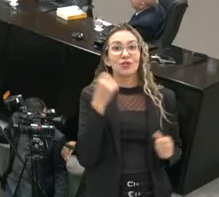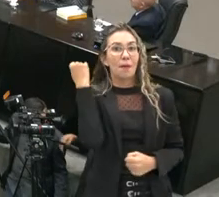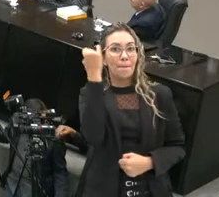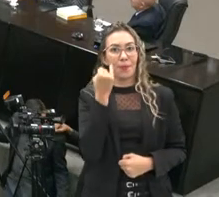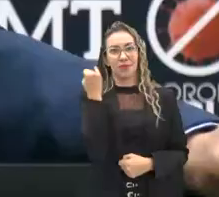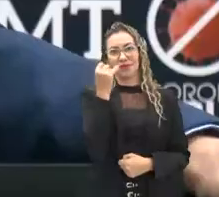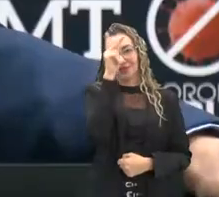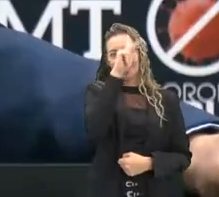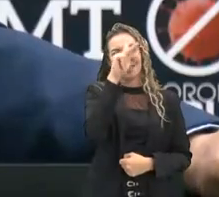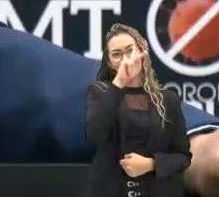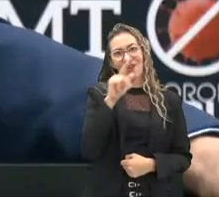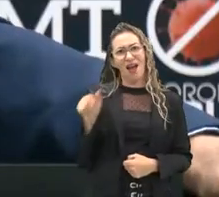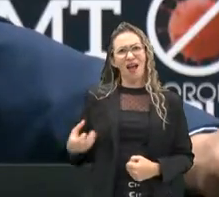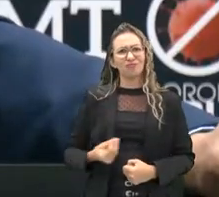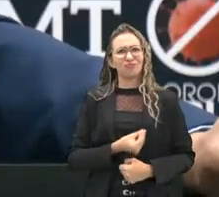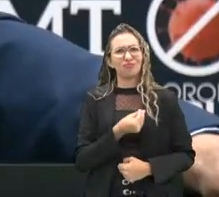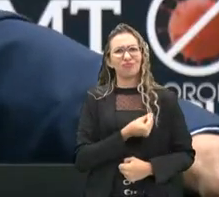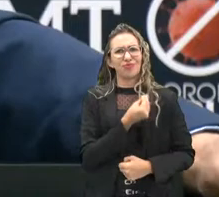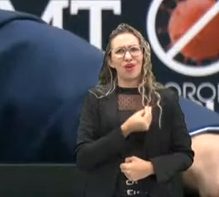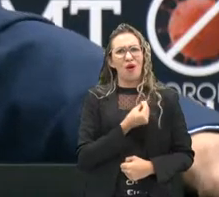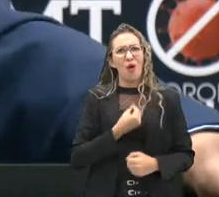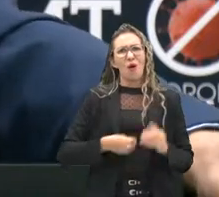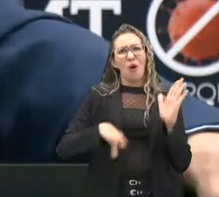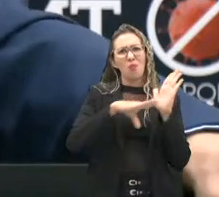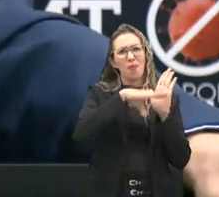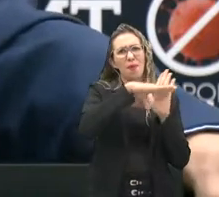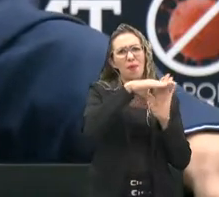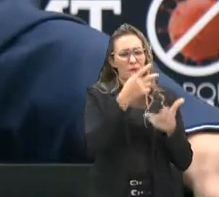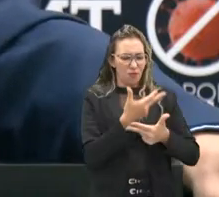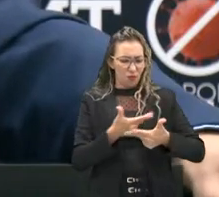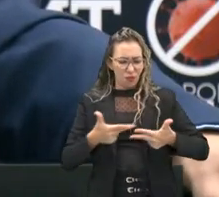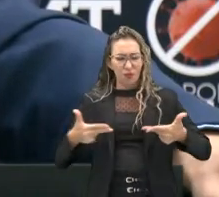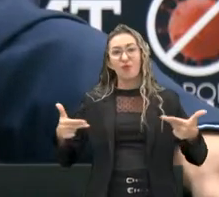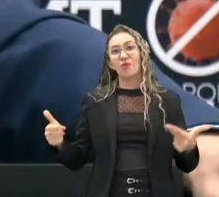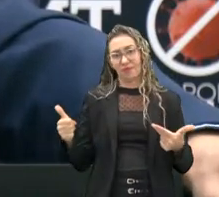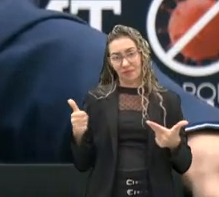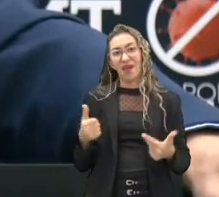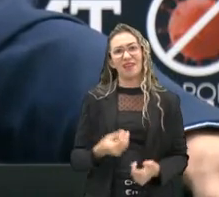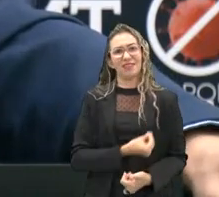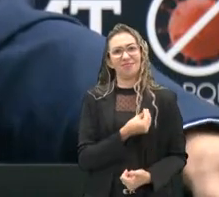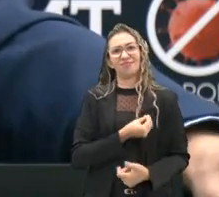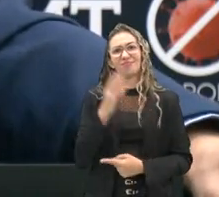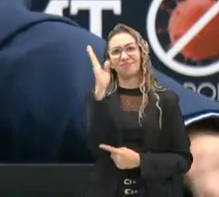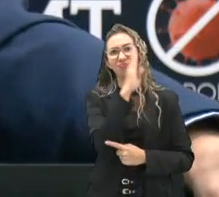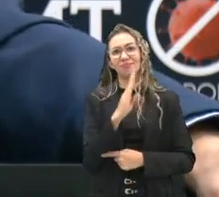viveu diversas etapas da vida nacional.